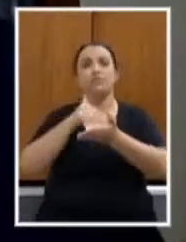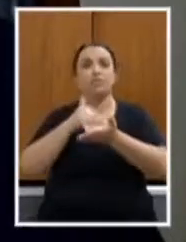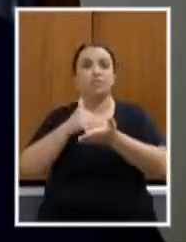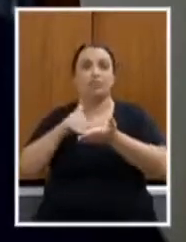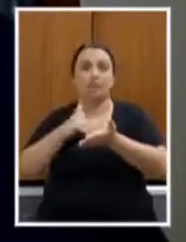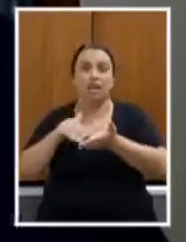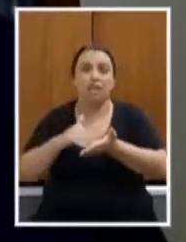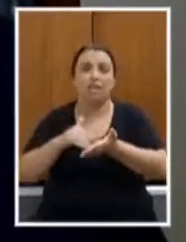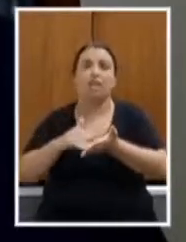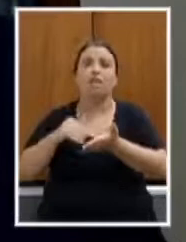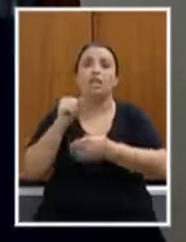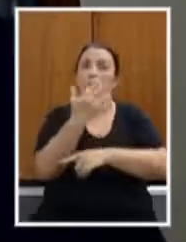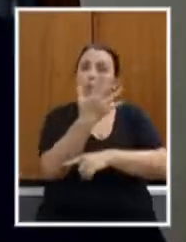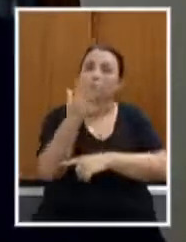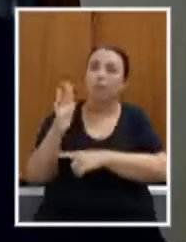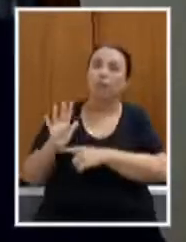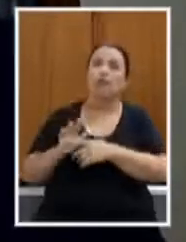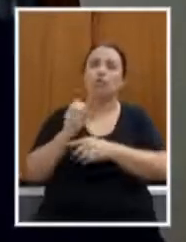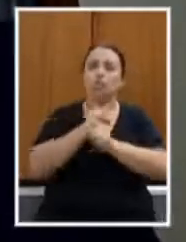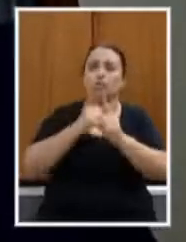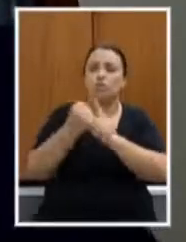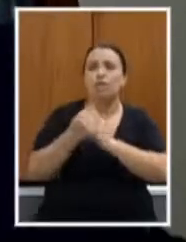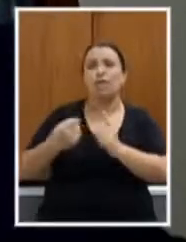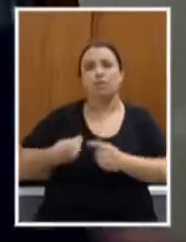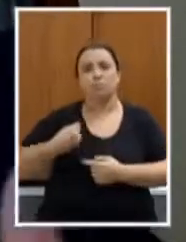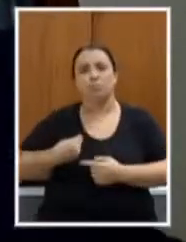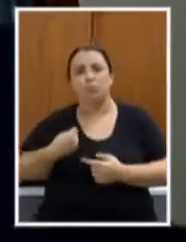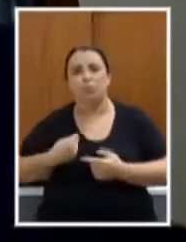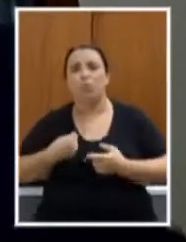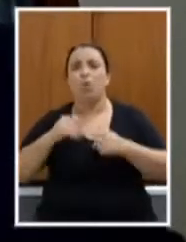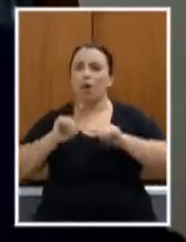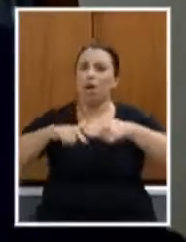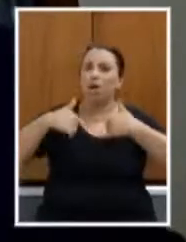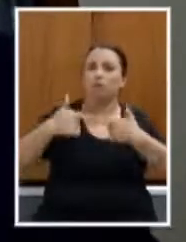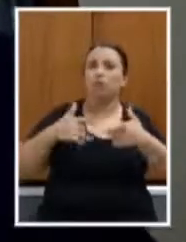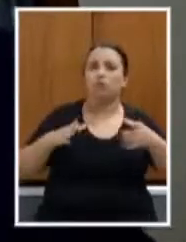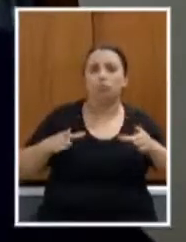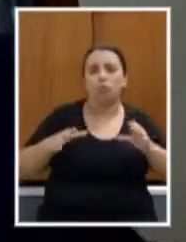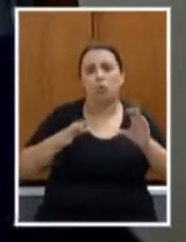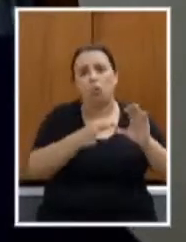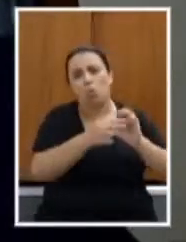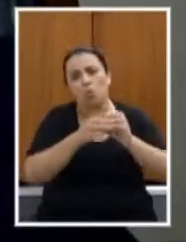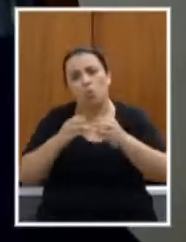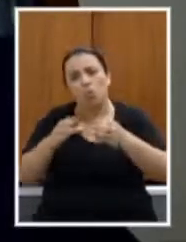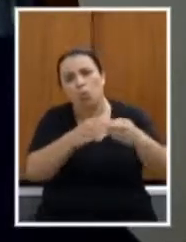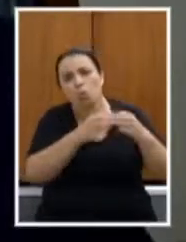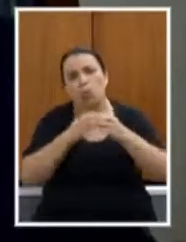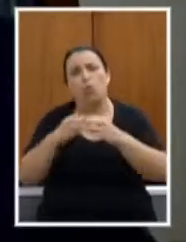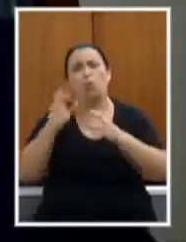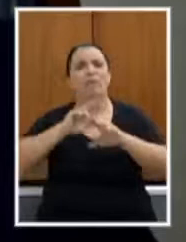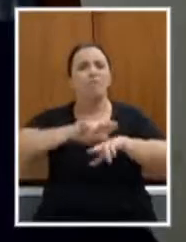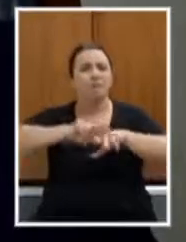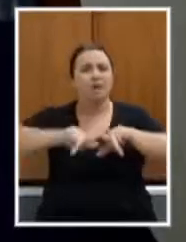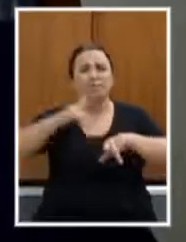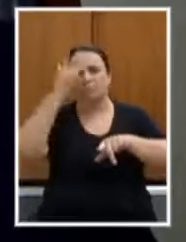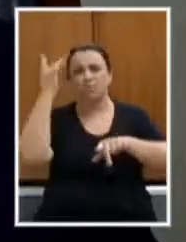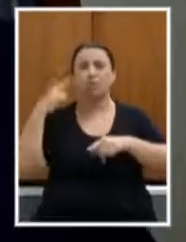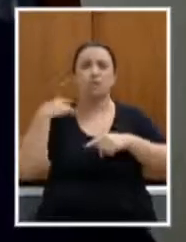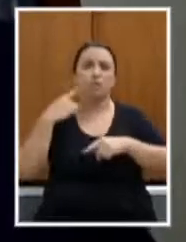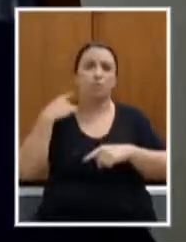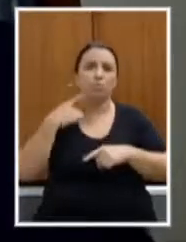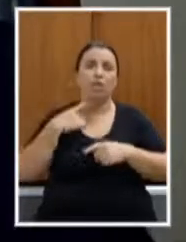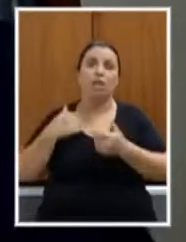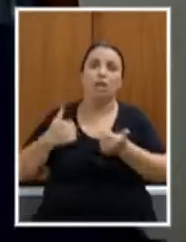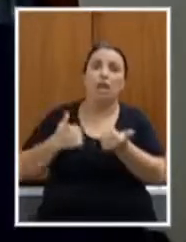a participação direta da sociedade em várias audiências, com a ação coletiva de vários deputados e com a assinatura em segundo turno agora de um acordo